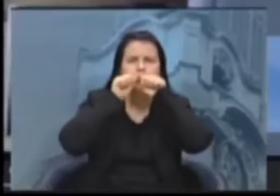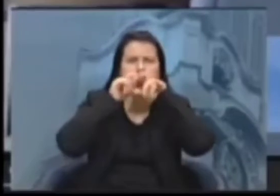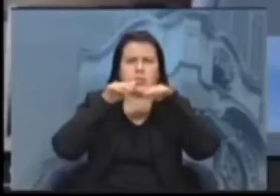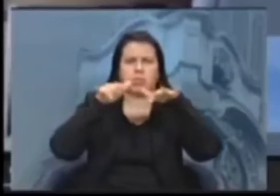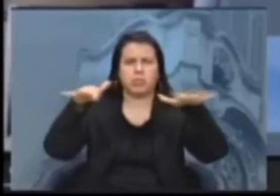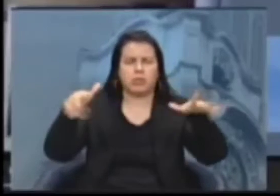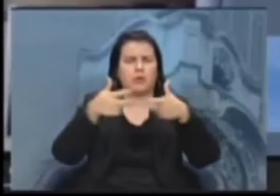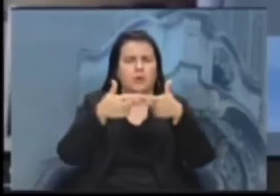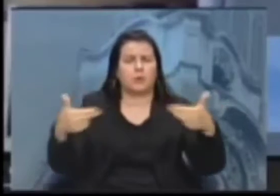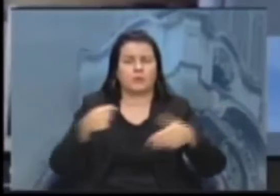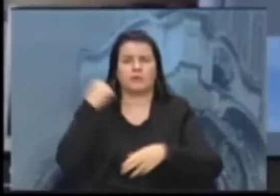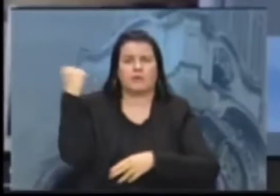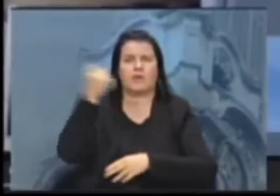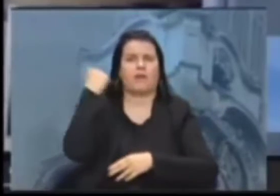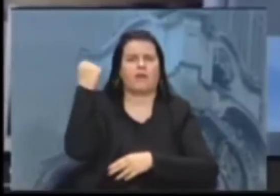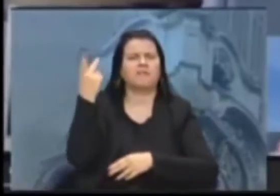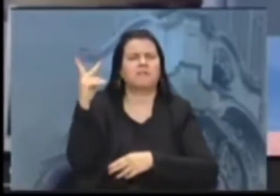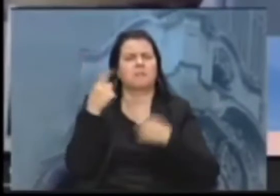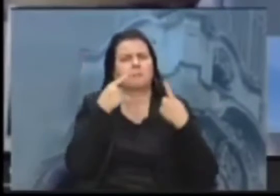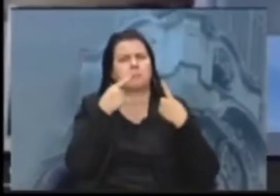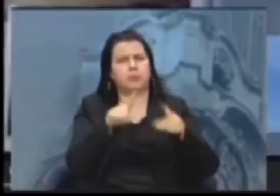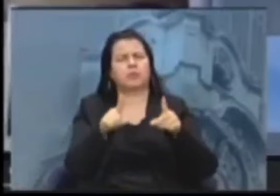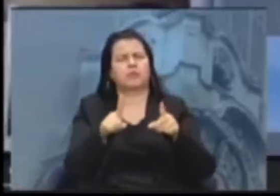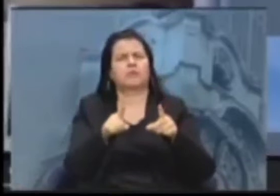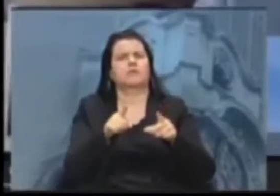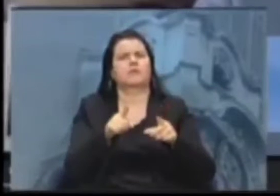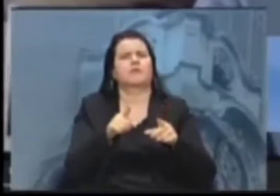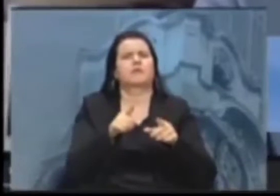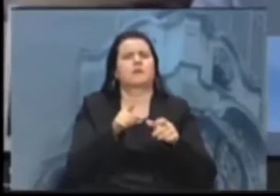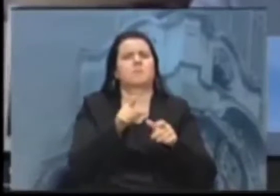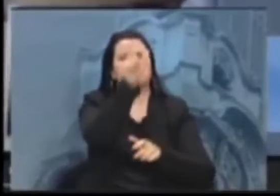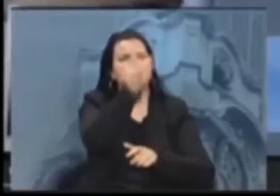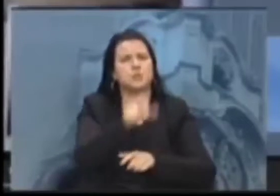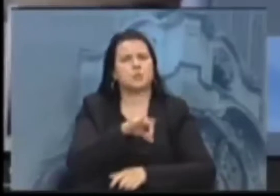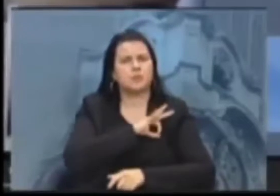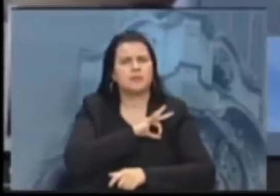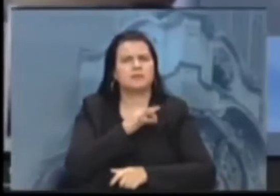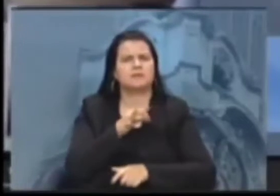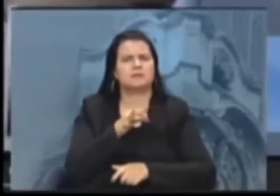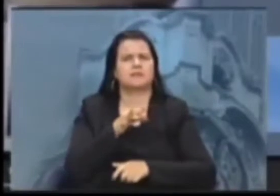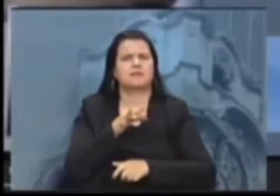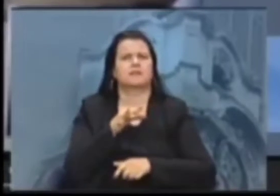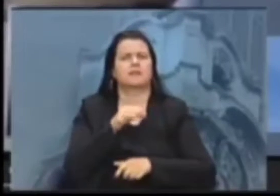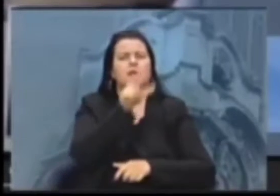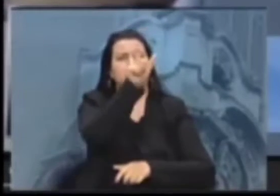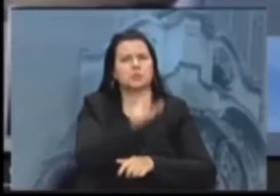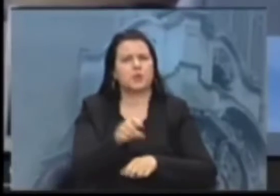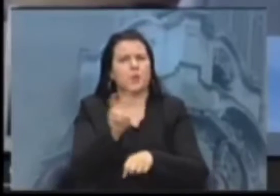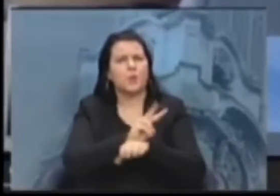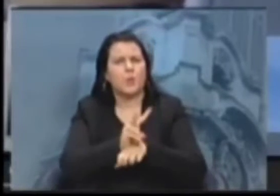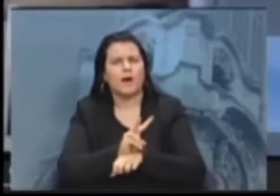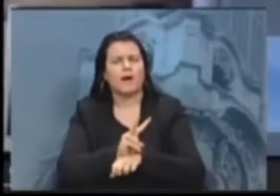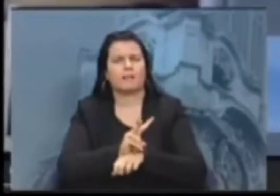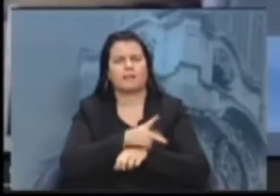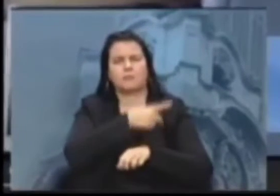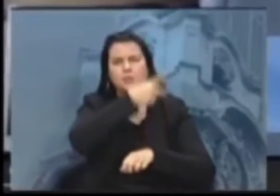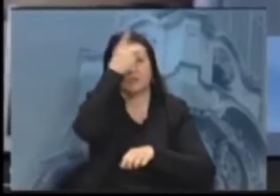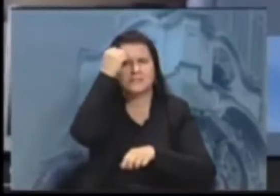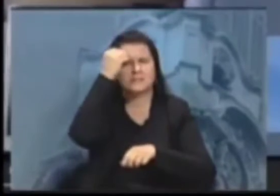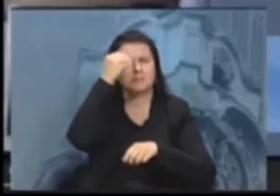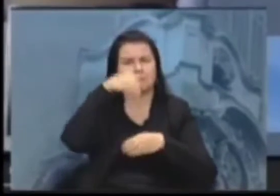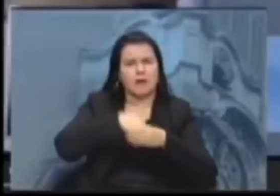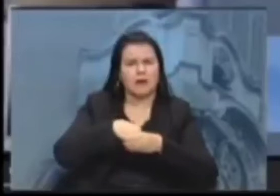graves. Ameaçou policiais, guardas municipais, fez pedidos